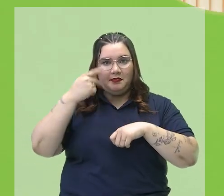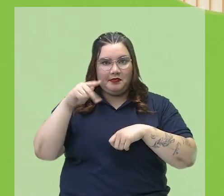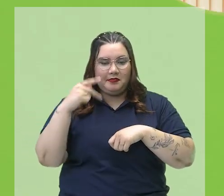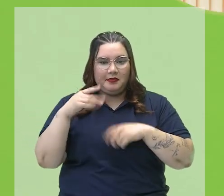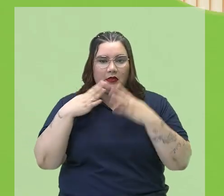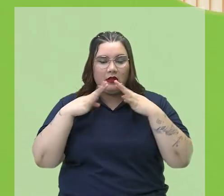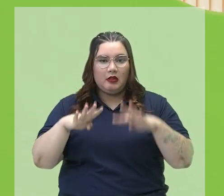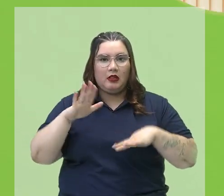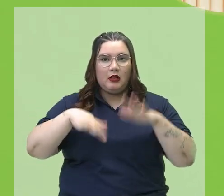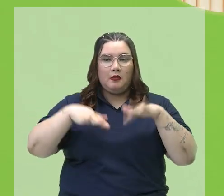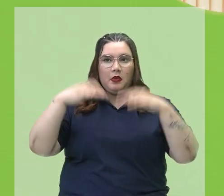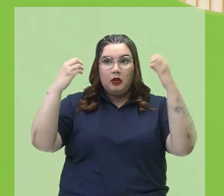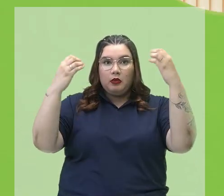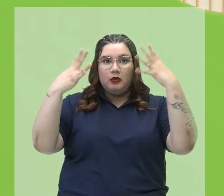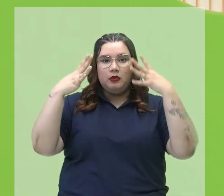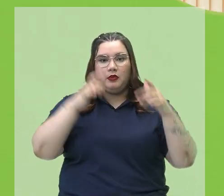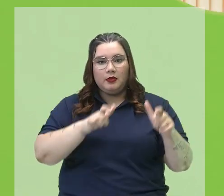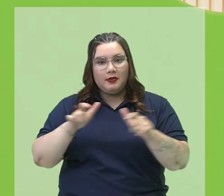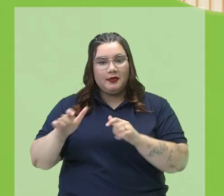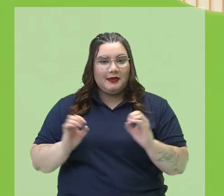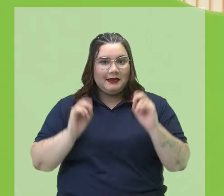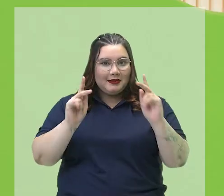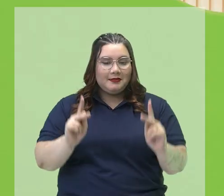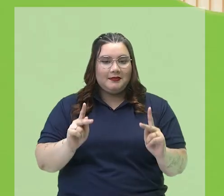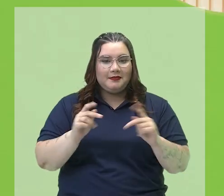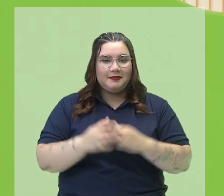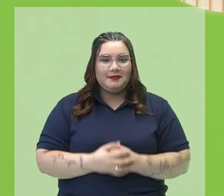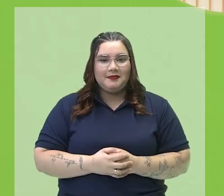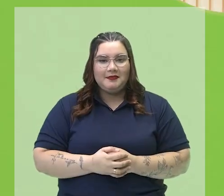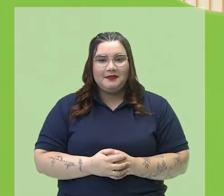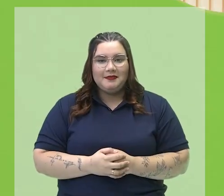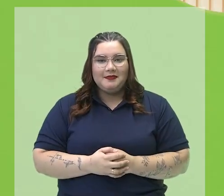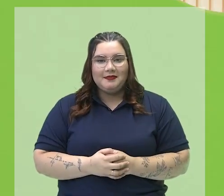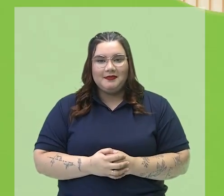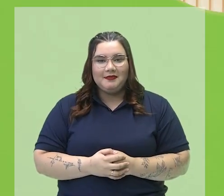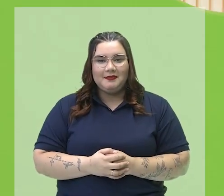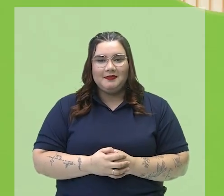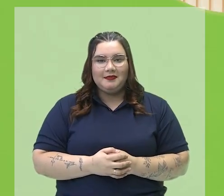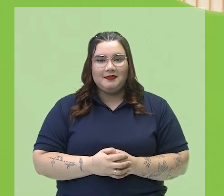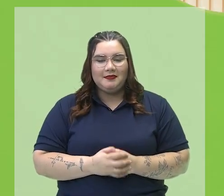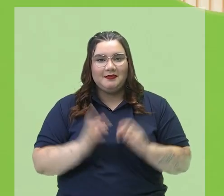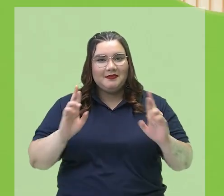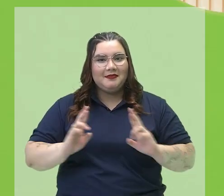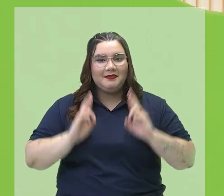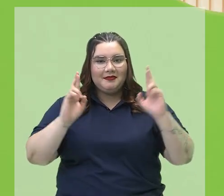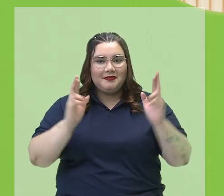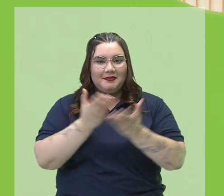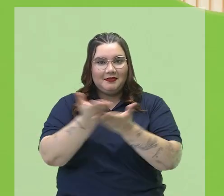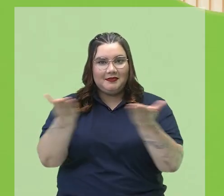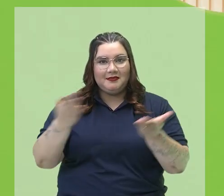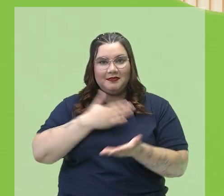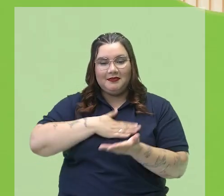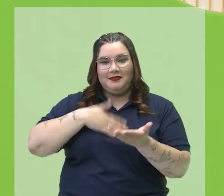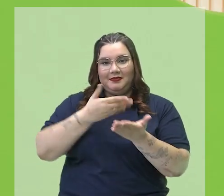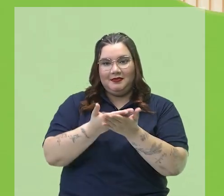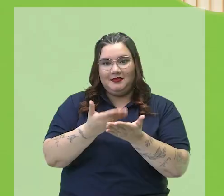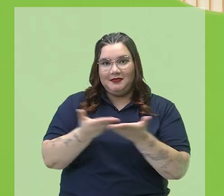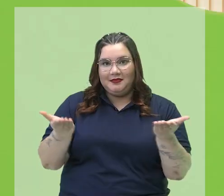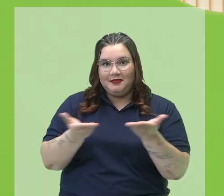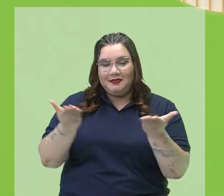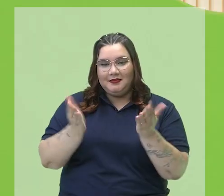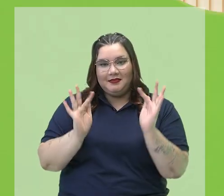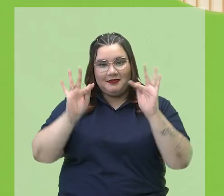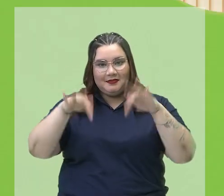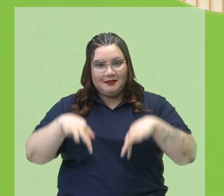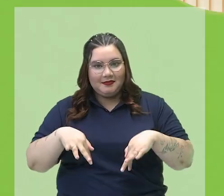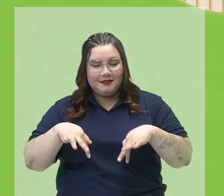da iluminação do ambiente. Muito bem, gente, espero que vocês tenham gostado da aula, nós vamos encerrar